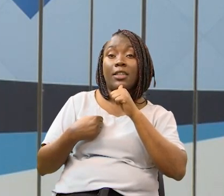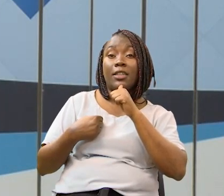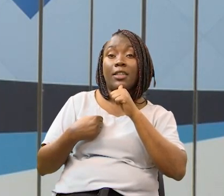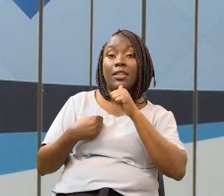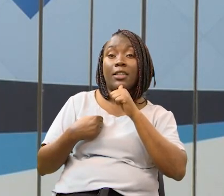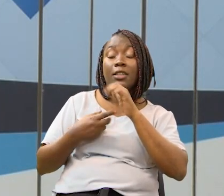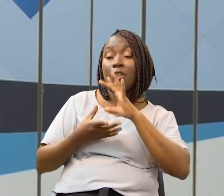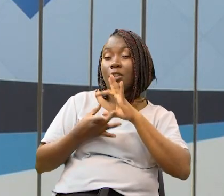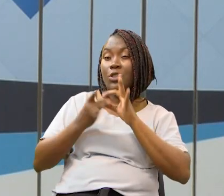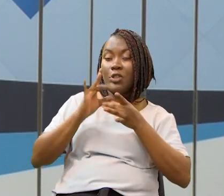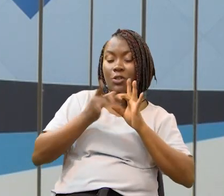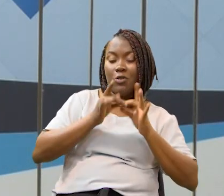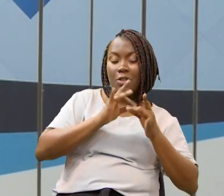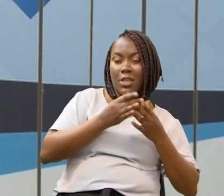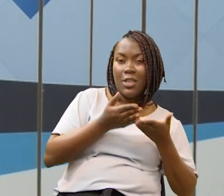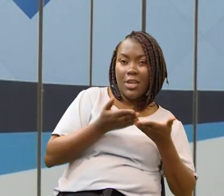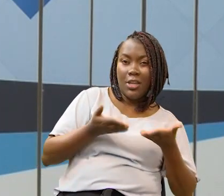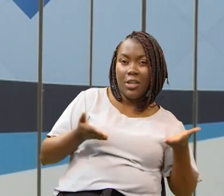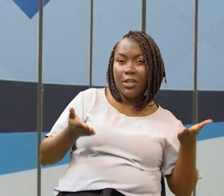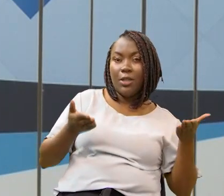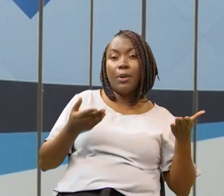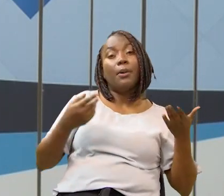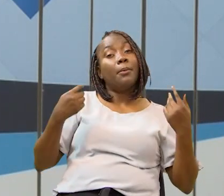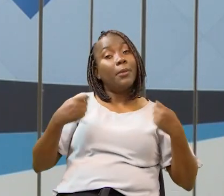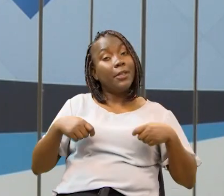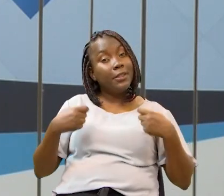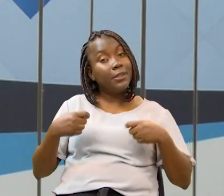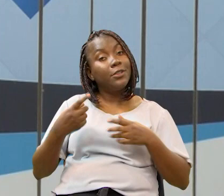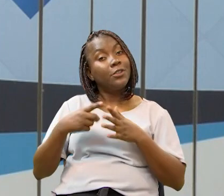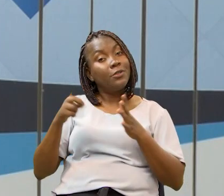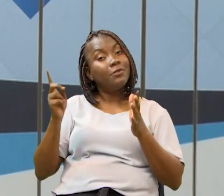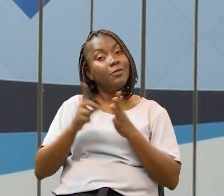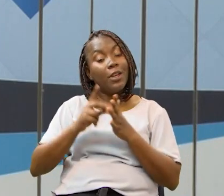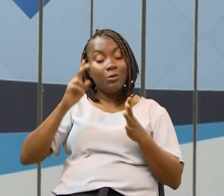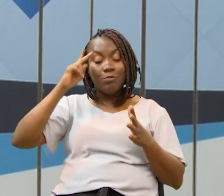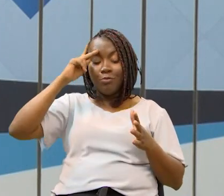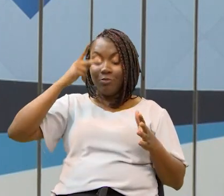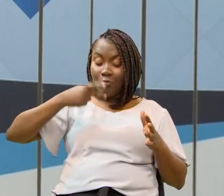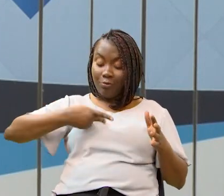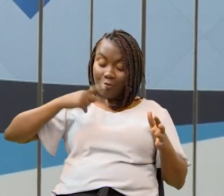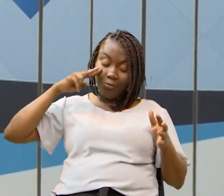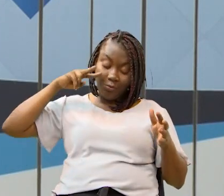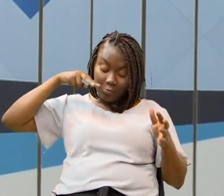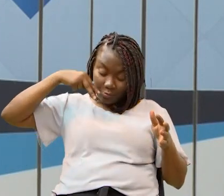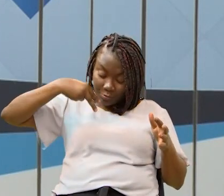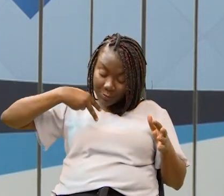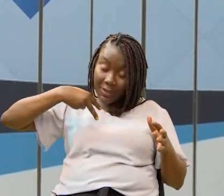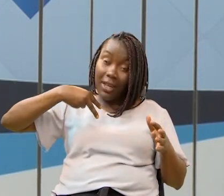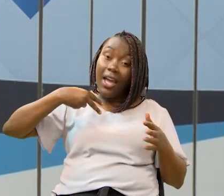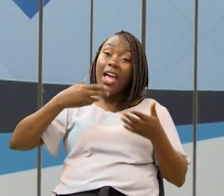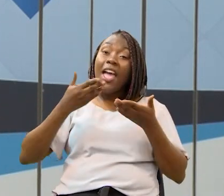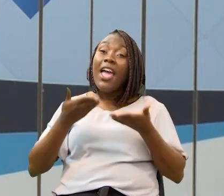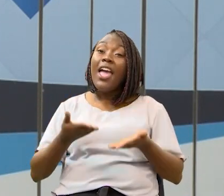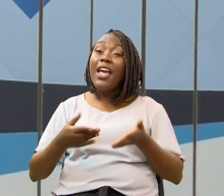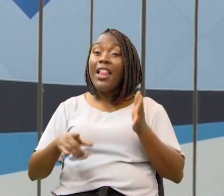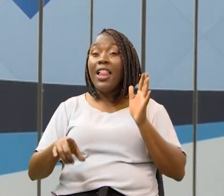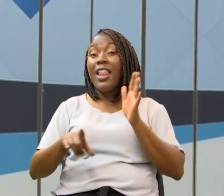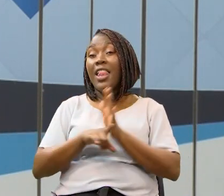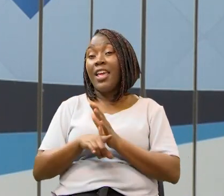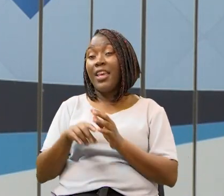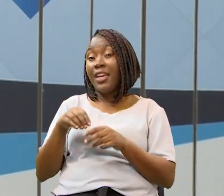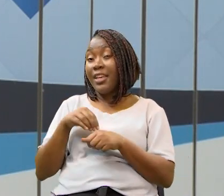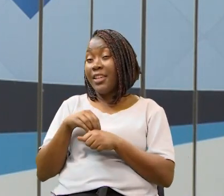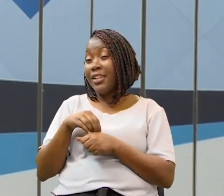esses contextos, a gente precisa, de fato, olhar para a gente, né? Essa lei, ela